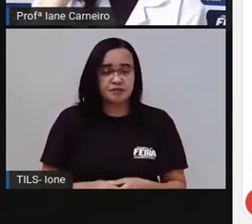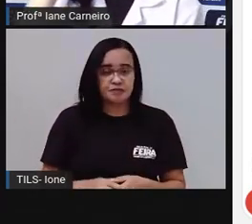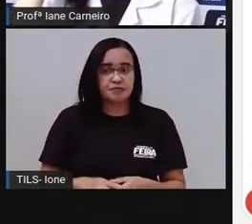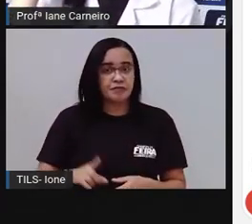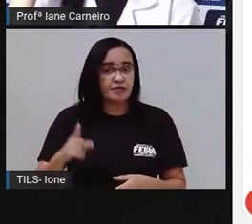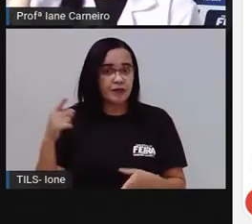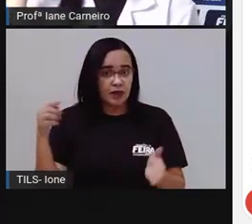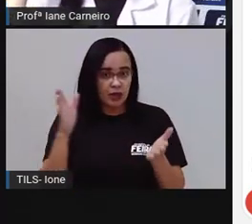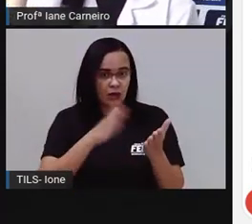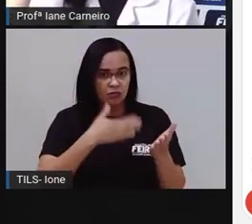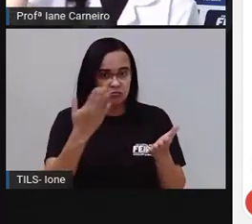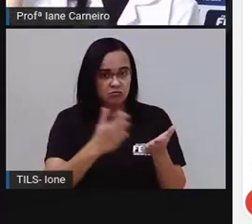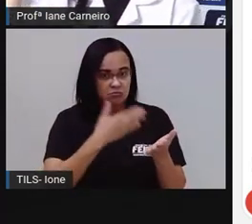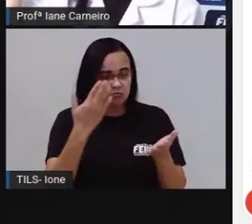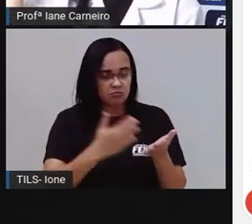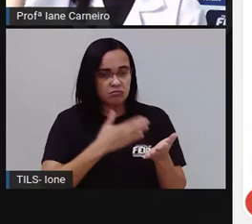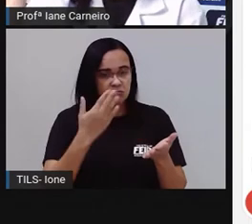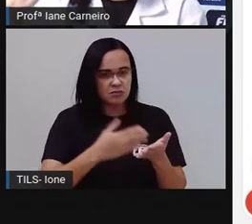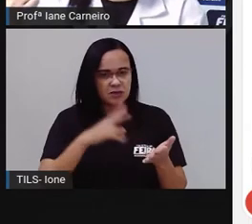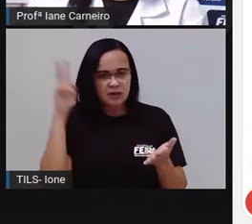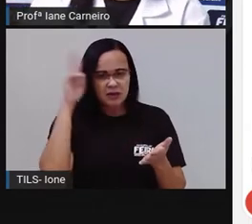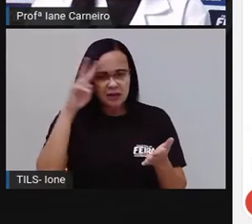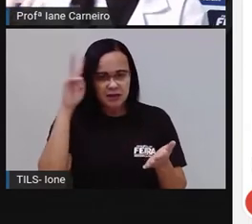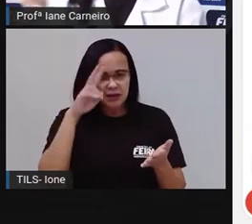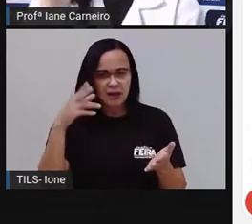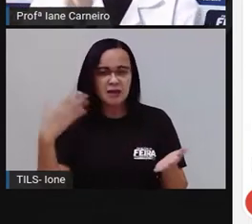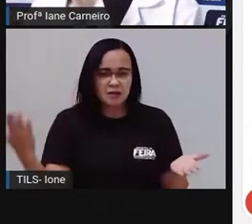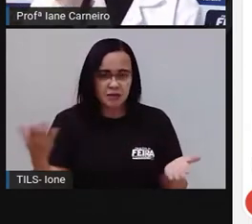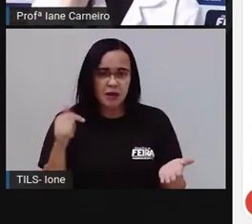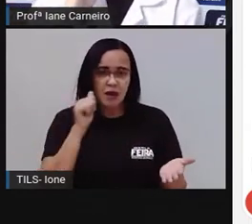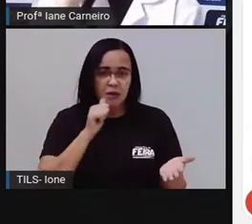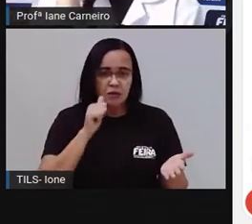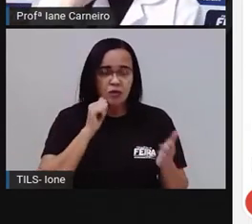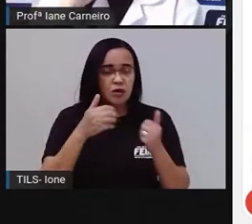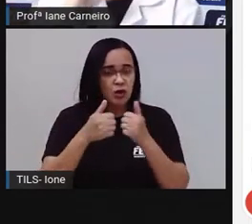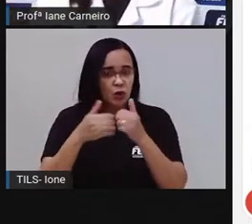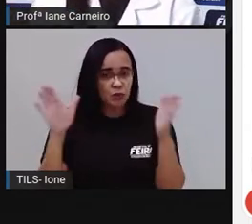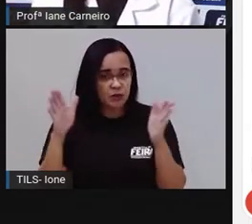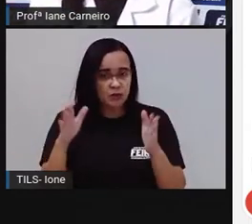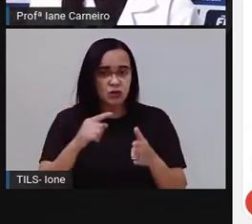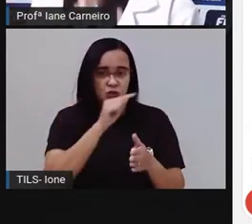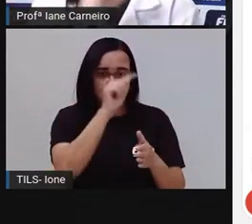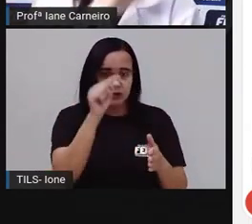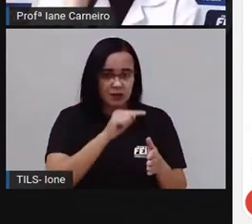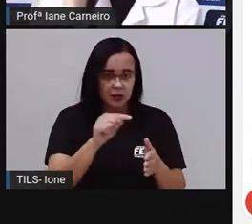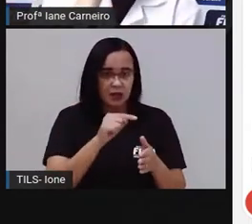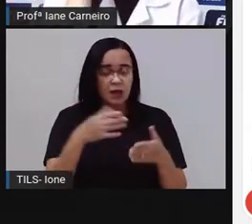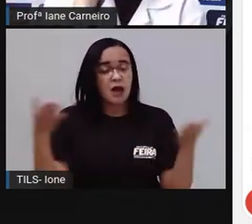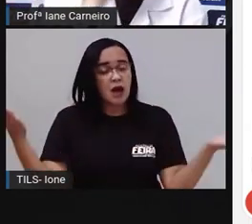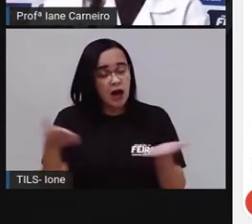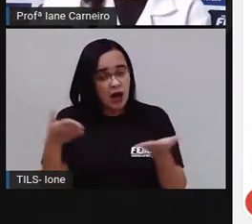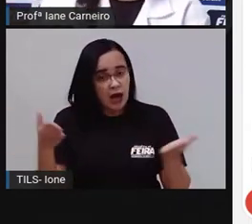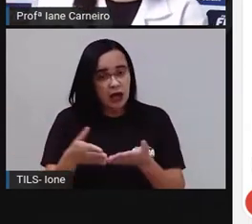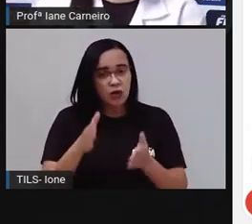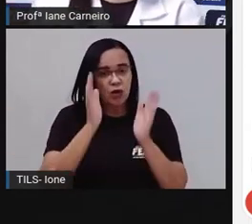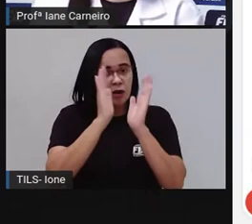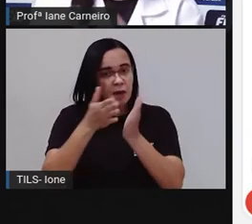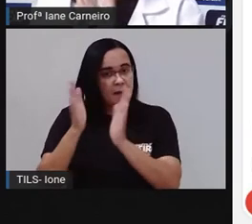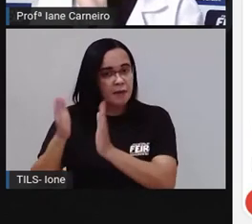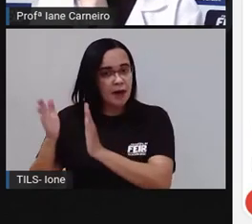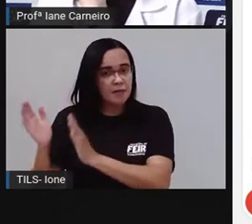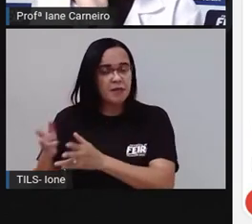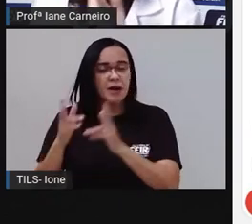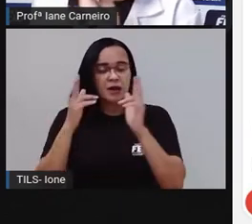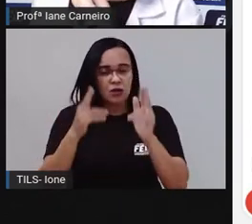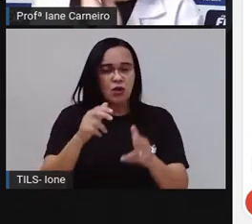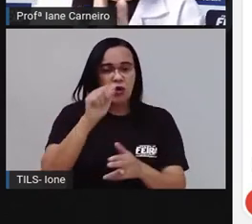Ângela Lago, ela começou pela letra Z. Mas aqui a gente vai seguir nosso alfabeto certinho. A gente não vai seguir o alfabeto do lado de Ângela, não.